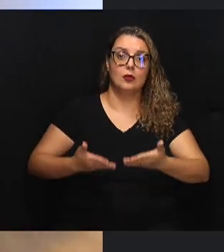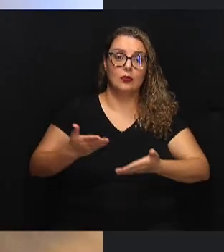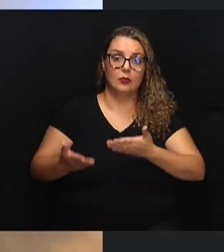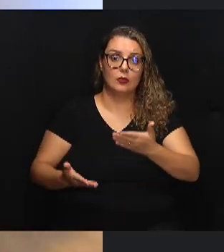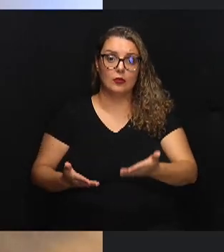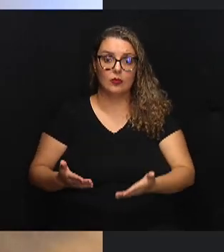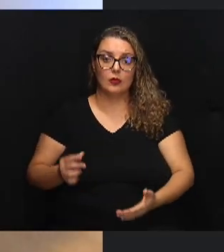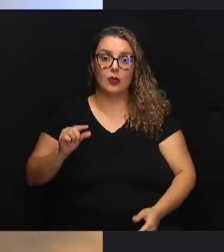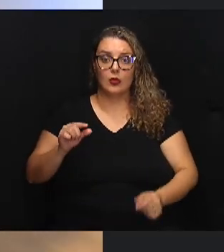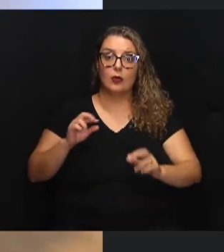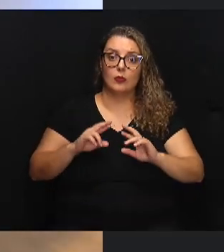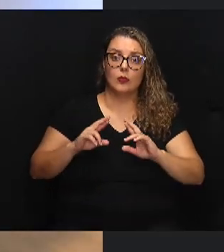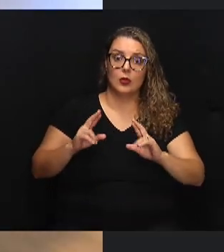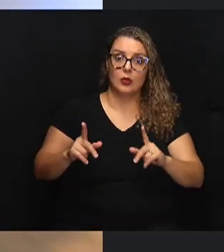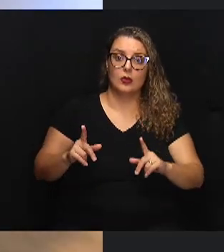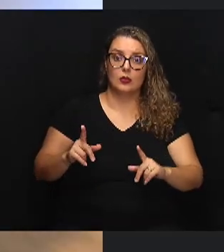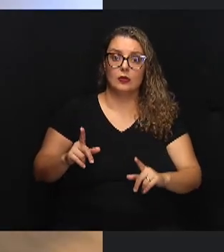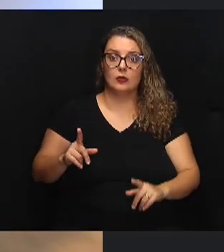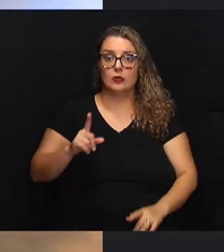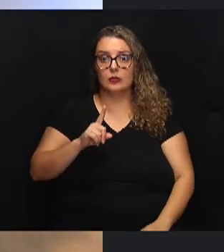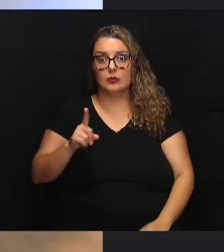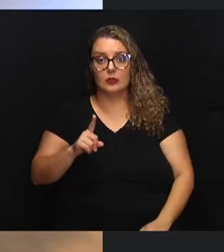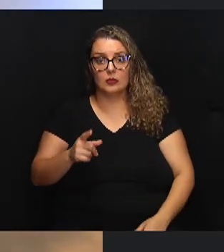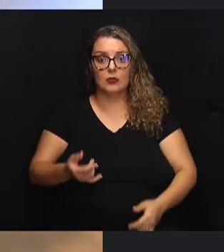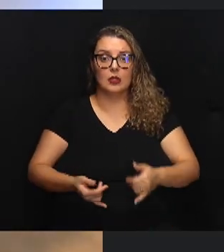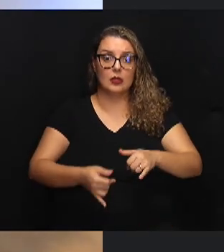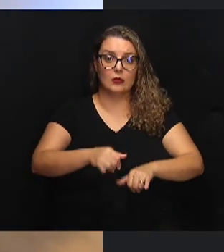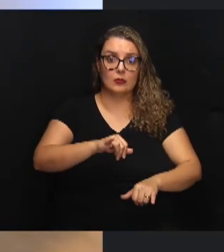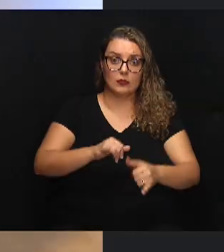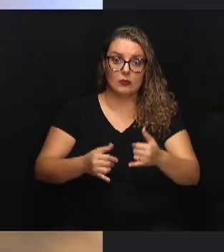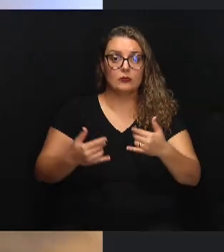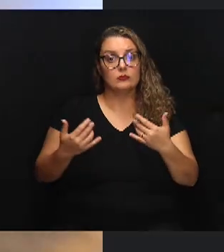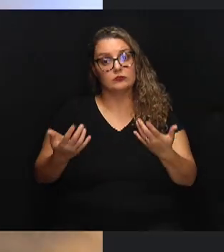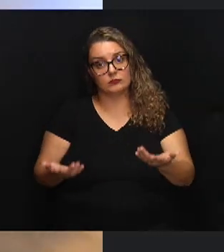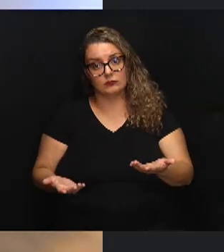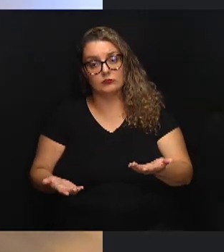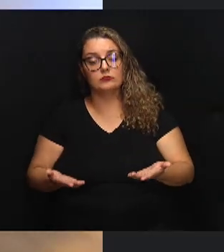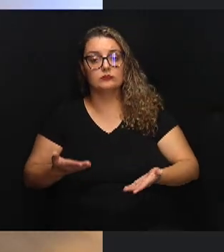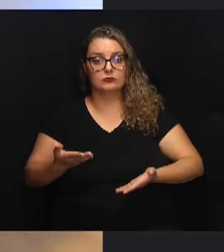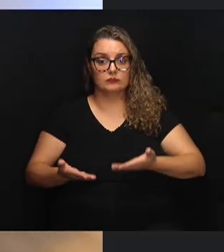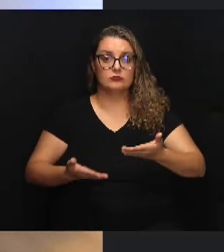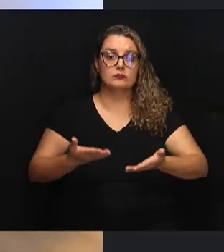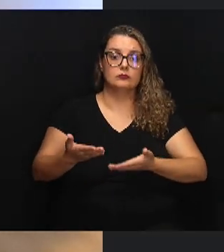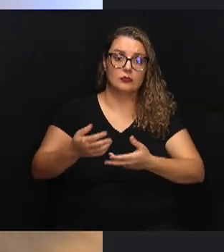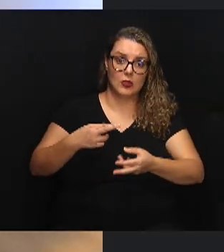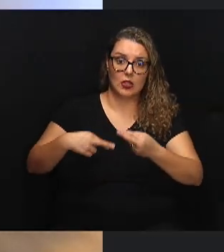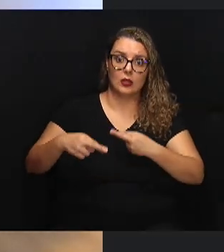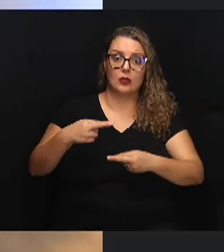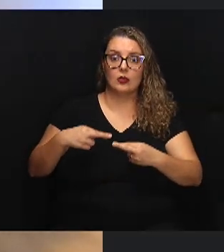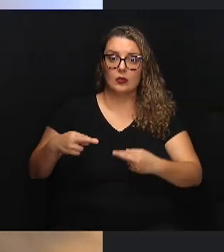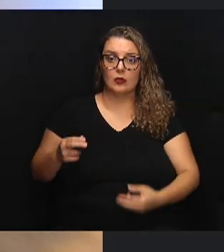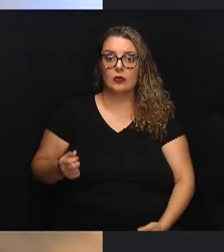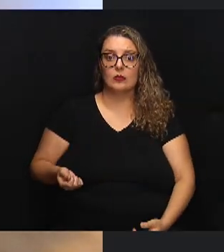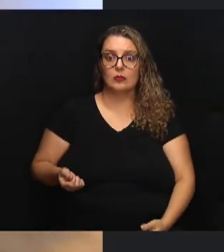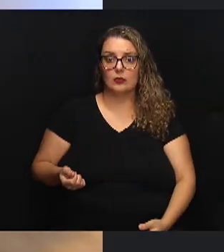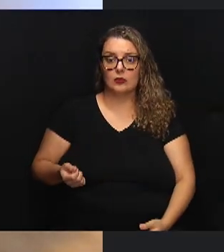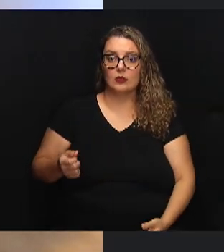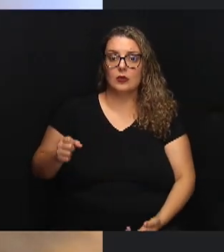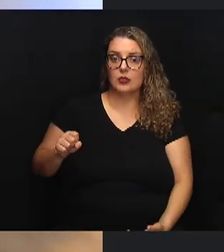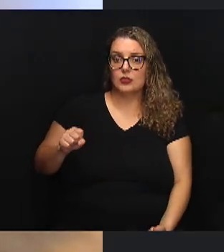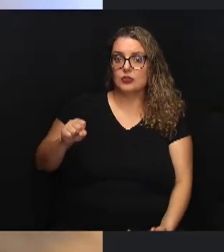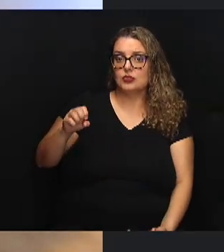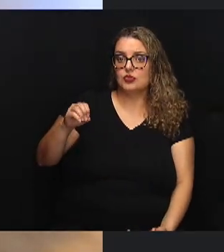um pouco diferente, não seria baseado em quimioterapia, mas em tratamentos relacionados a análogos de somatostatina,